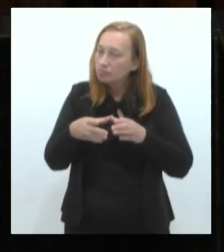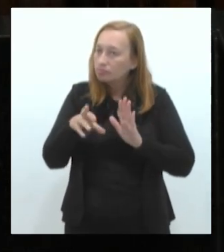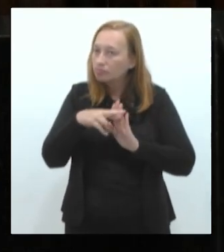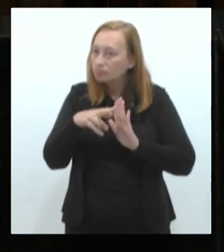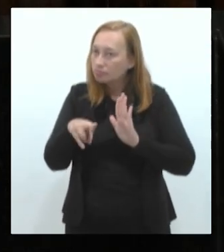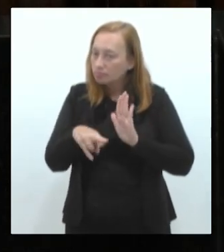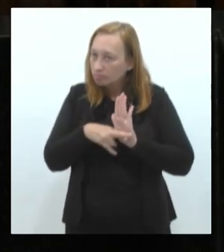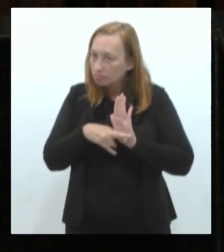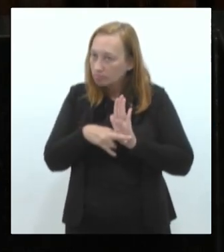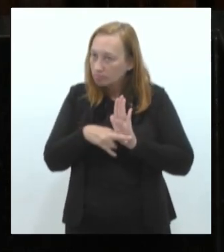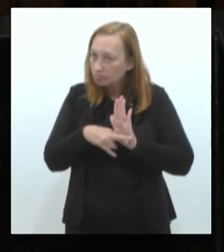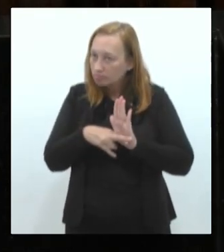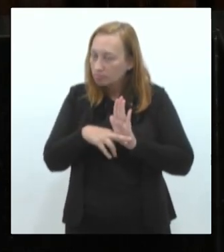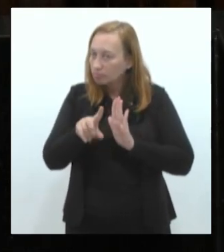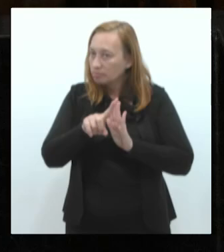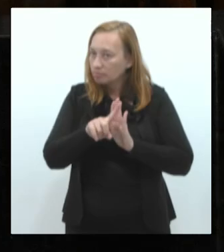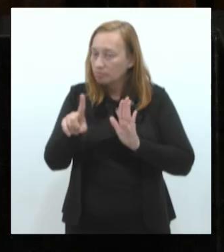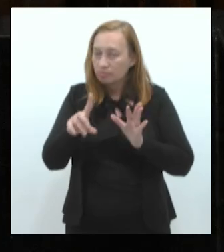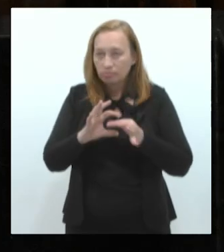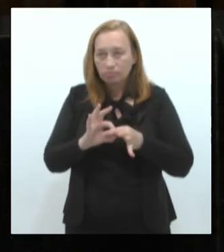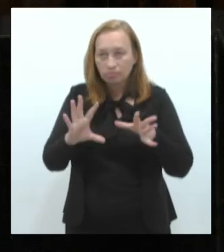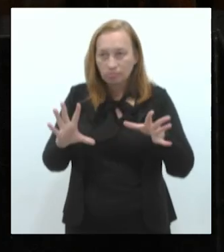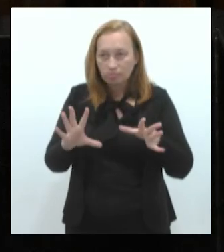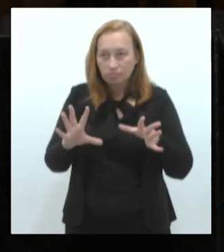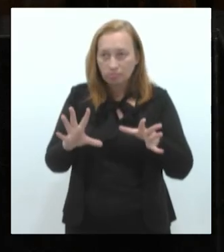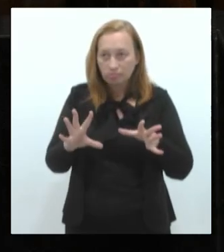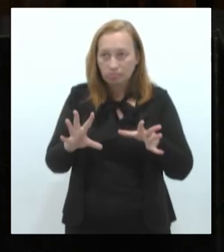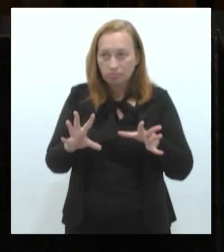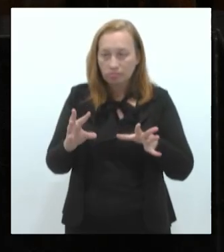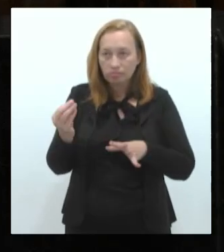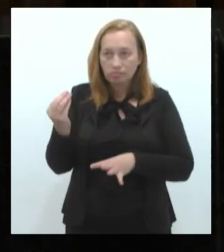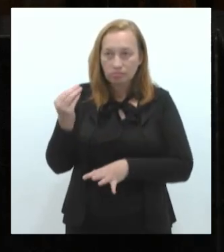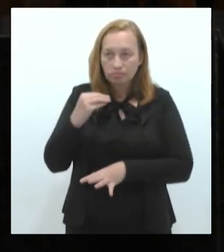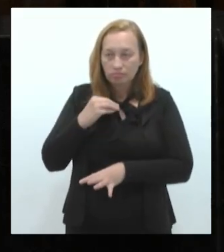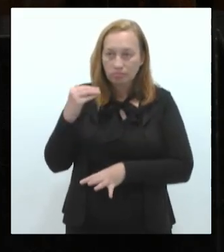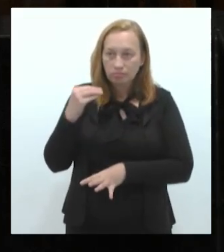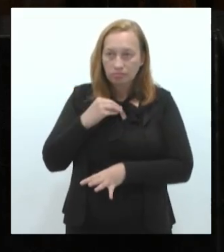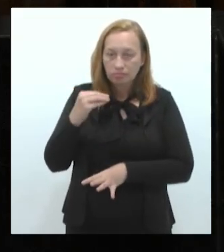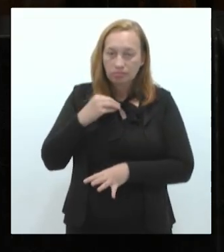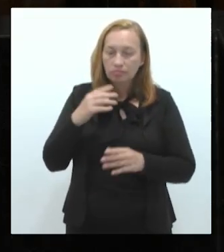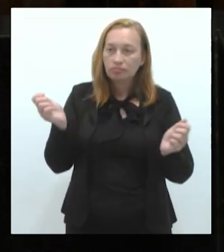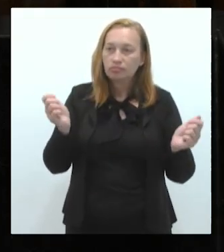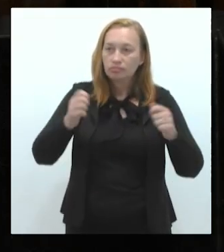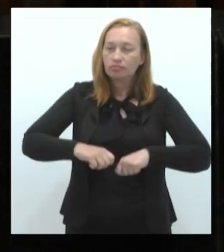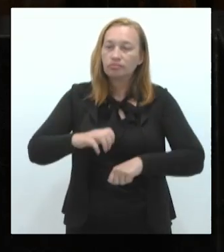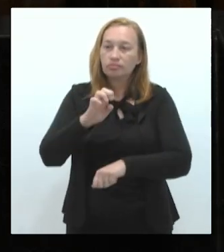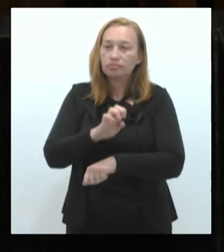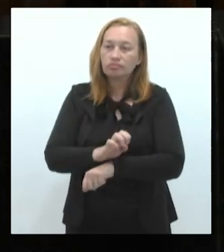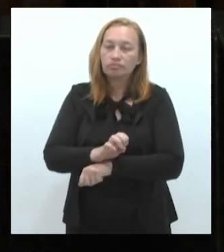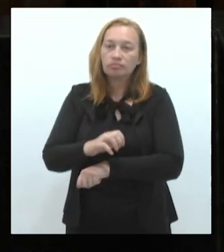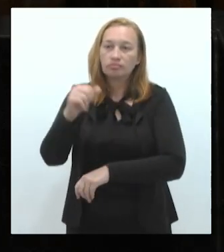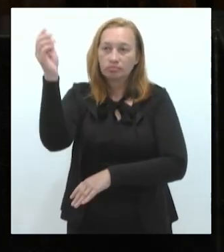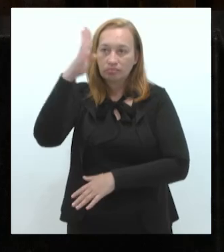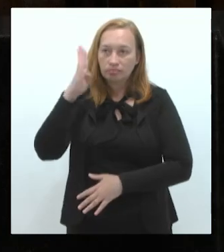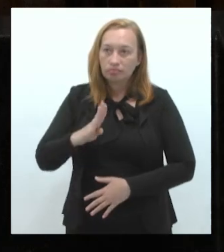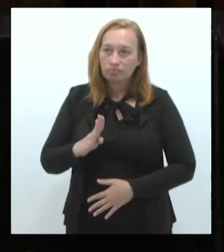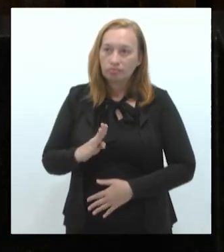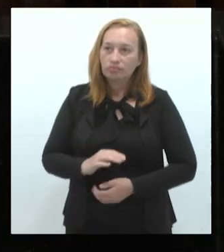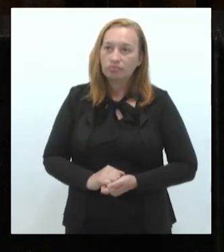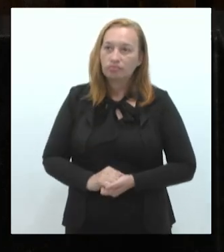ultra neoliberais que fragilizaram a capacidade do Estado brasileiro